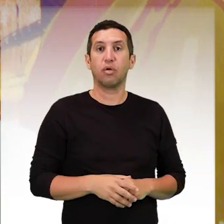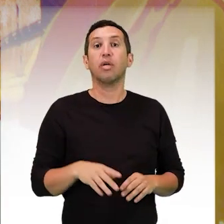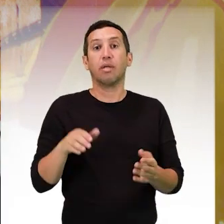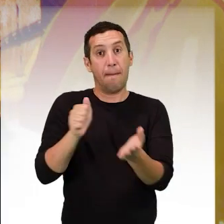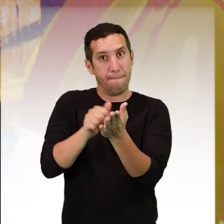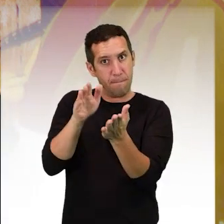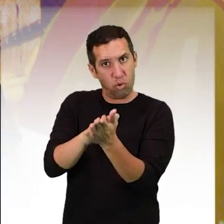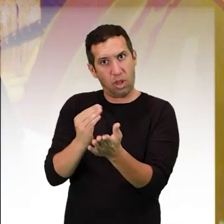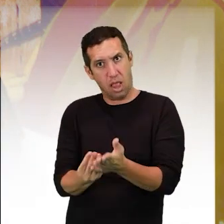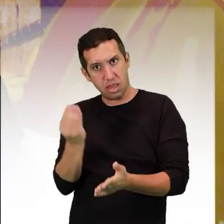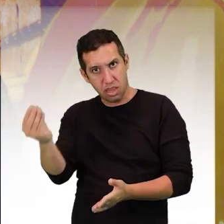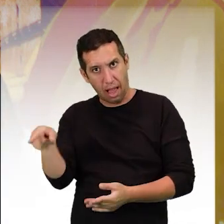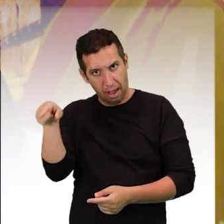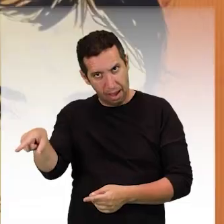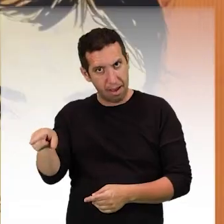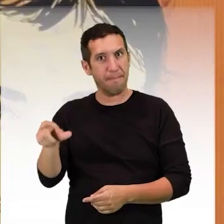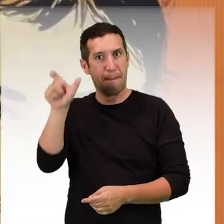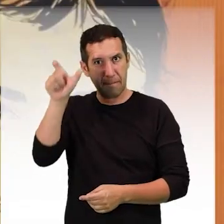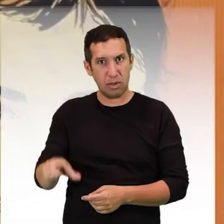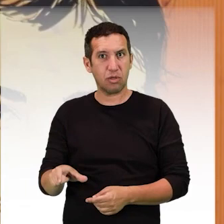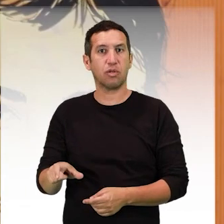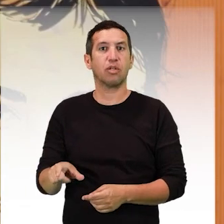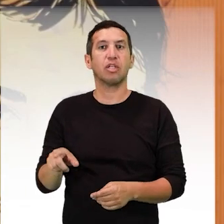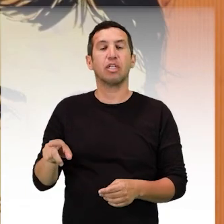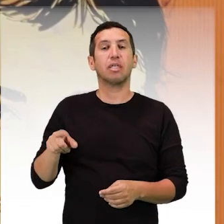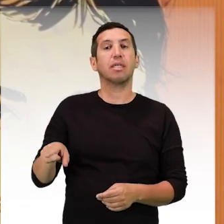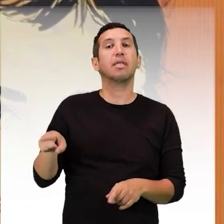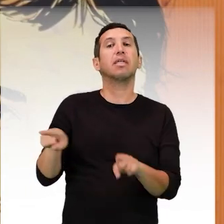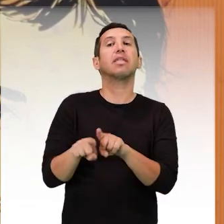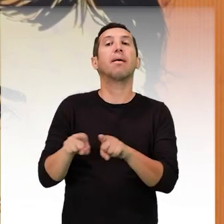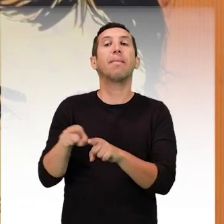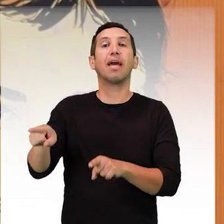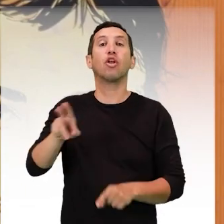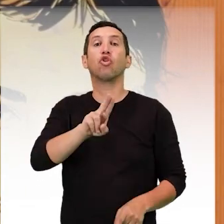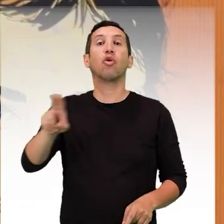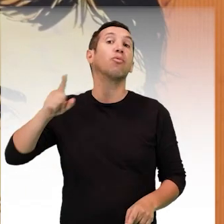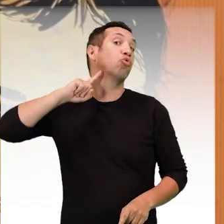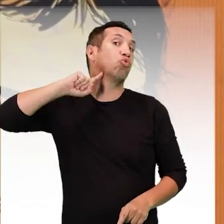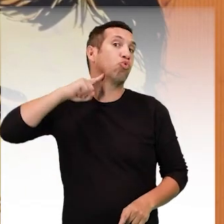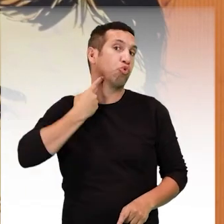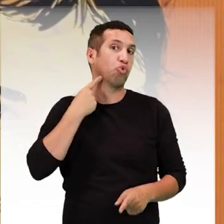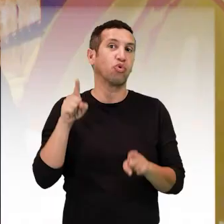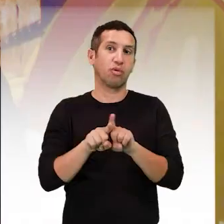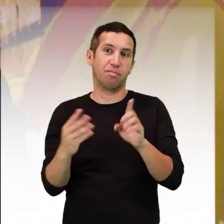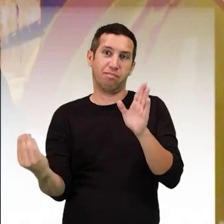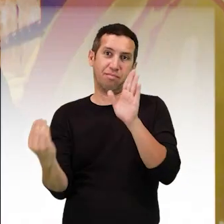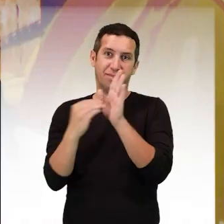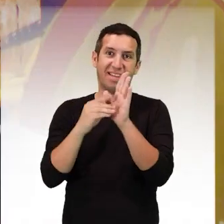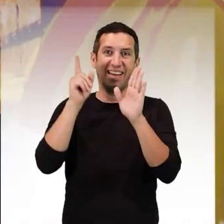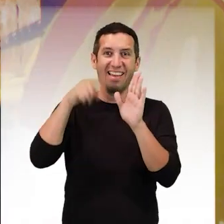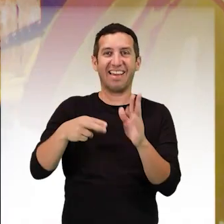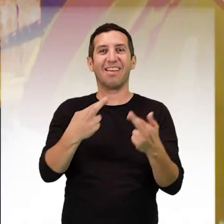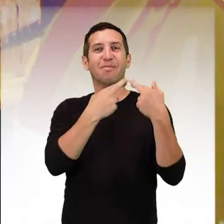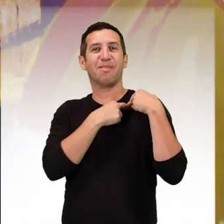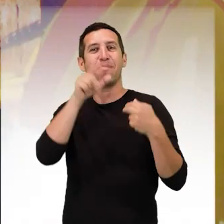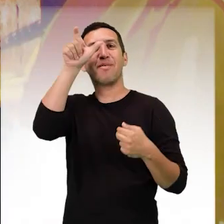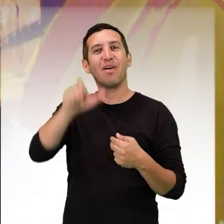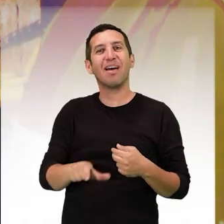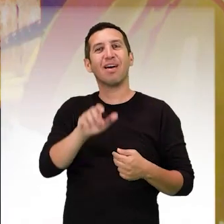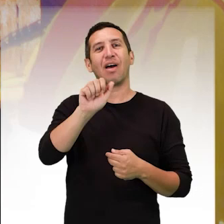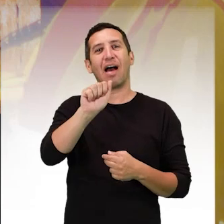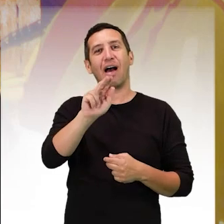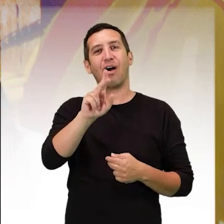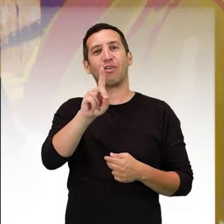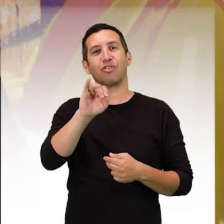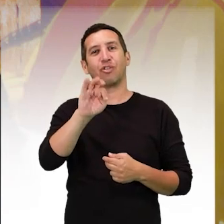sejam resgatadas, é preciso que sejam feitos autos de infração com imposição de multas, né? E também que o empregador seja inserido na